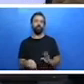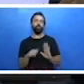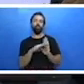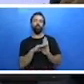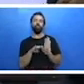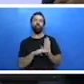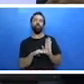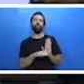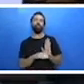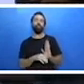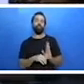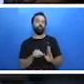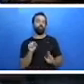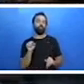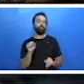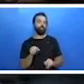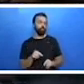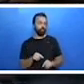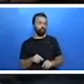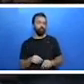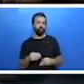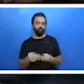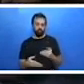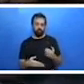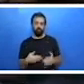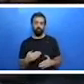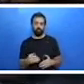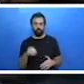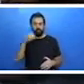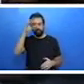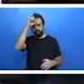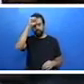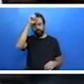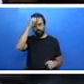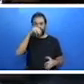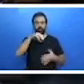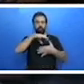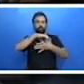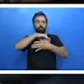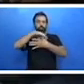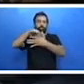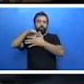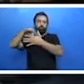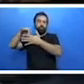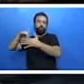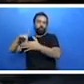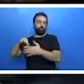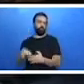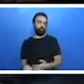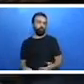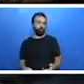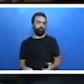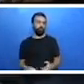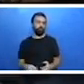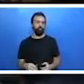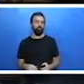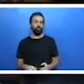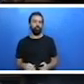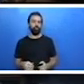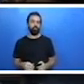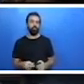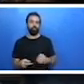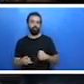trabalhar na nossa rotina de hoje? Nós vamos continuar aprendendo sobre a literatura de cordel, nós vamos rever verbos de ação e de